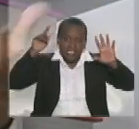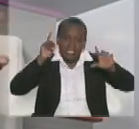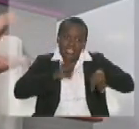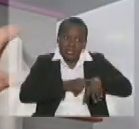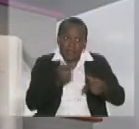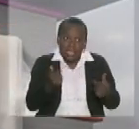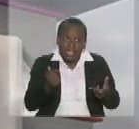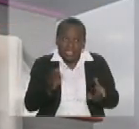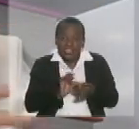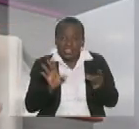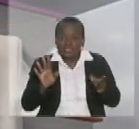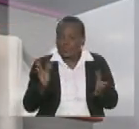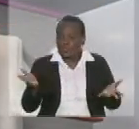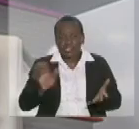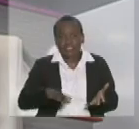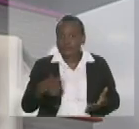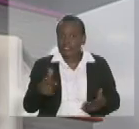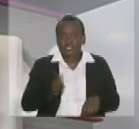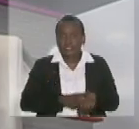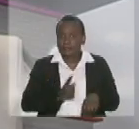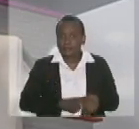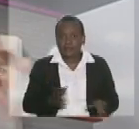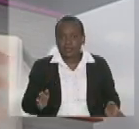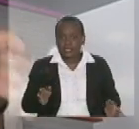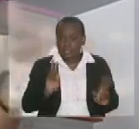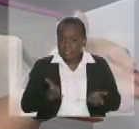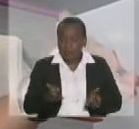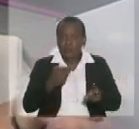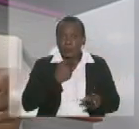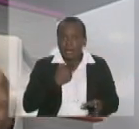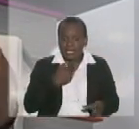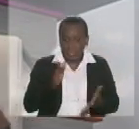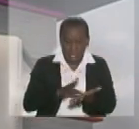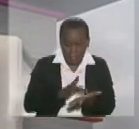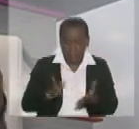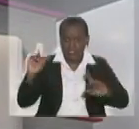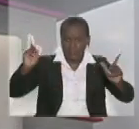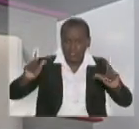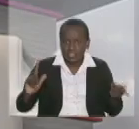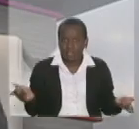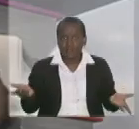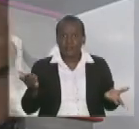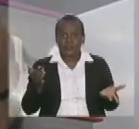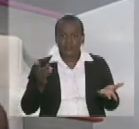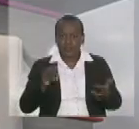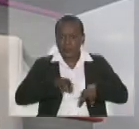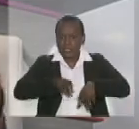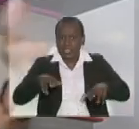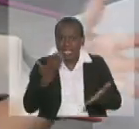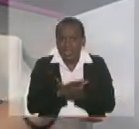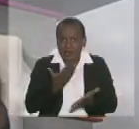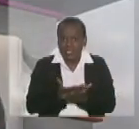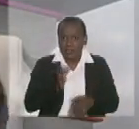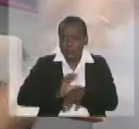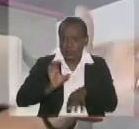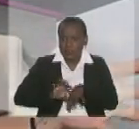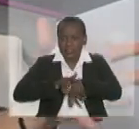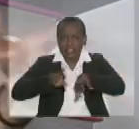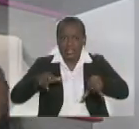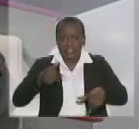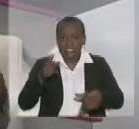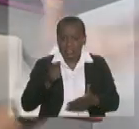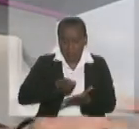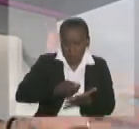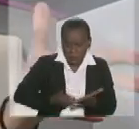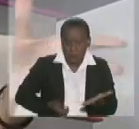Ele criar. Então, assim, as crianças já não têm mais isso hoje, porque ela está sempre ocupada, seja com um tablet, com uma televisão, ou seja com milhões de aulas e